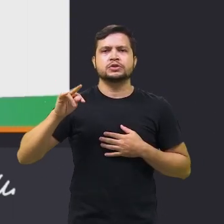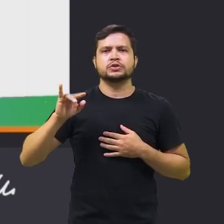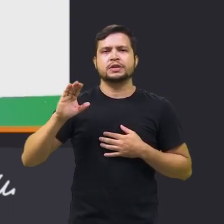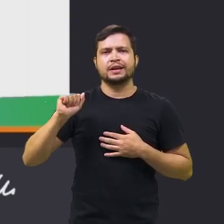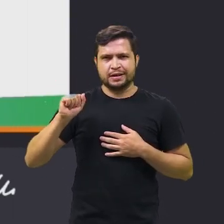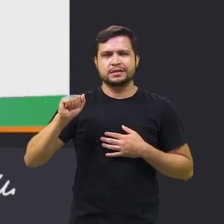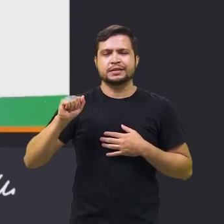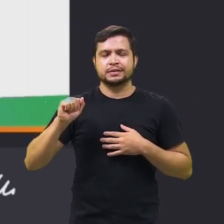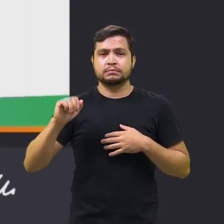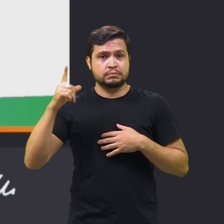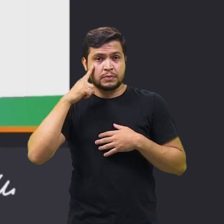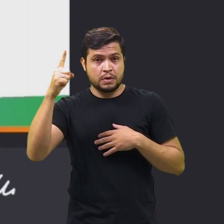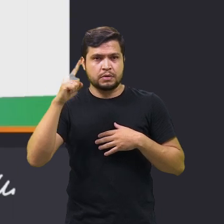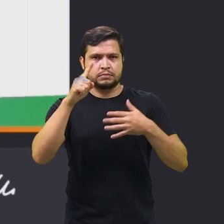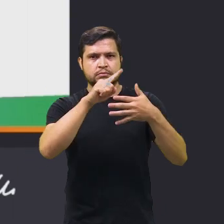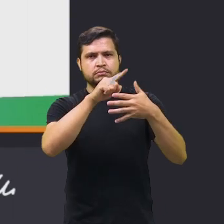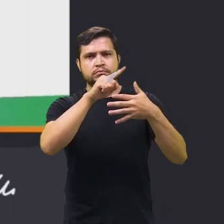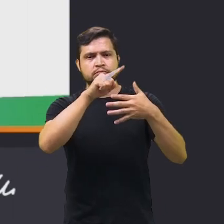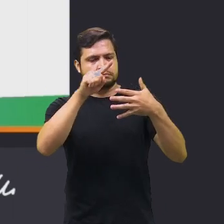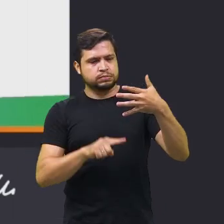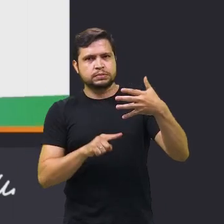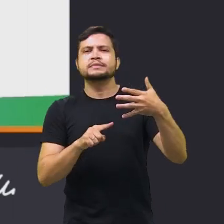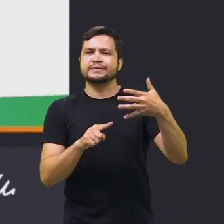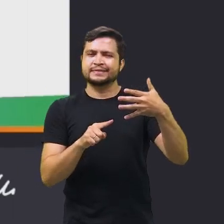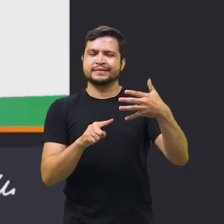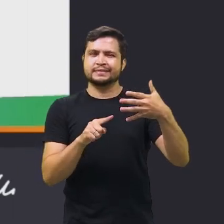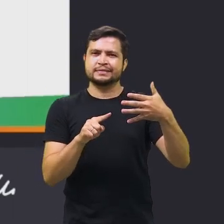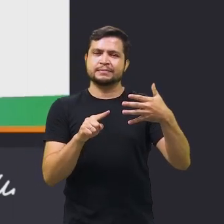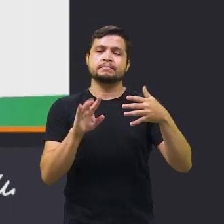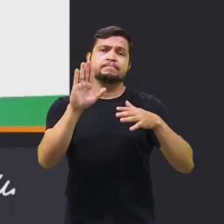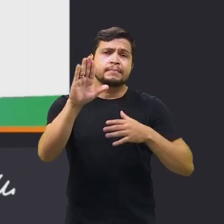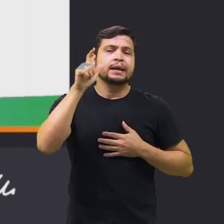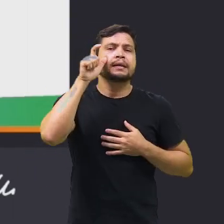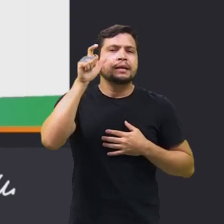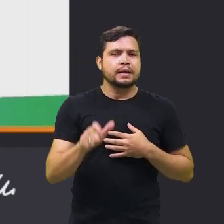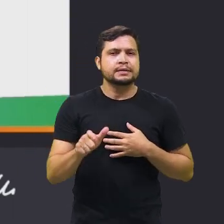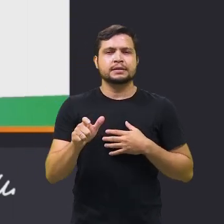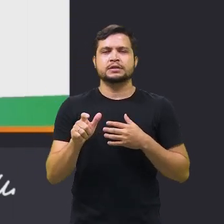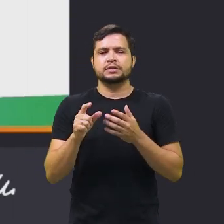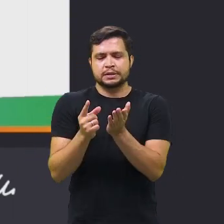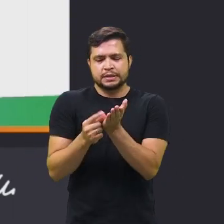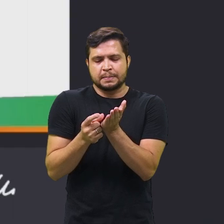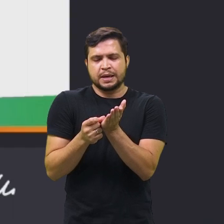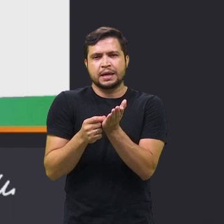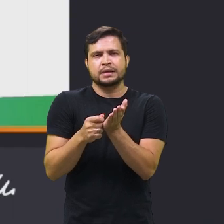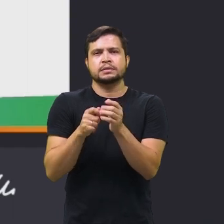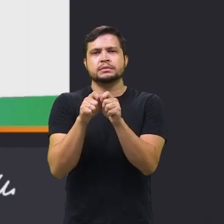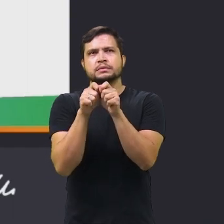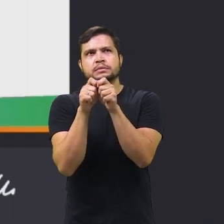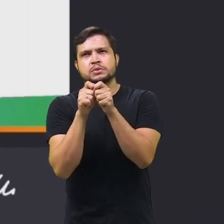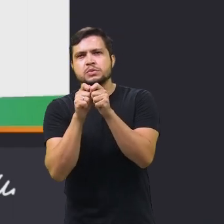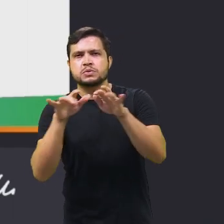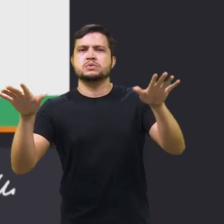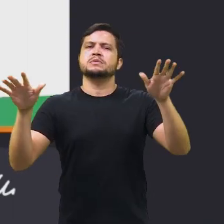as sementes aladas que favorecem a dispersão aérea. É interessante essas sementes aéreas, né? Essas